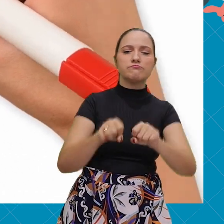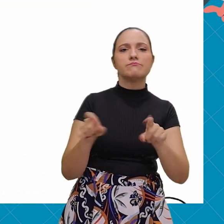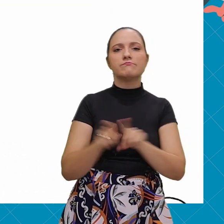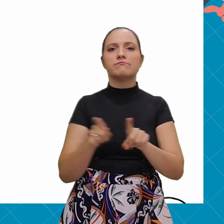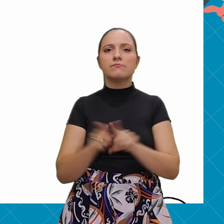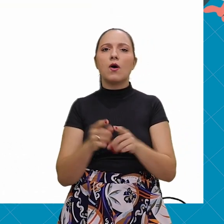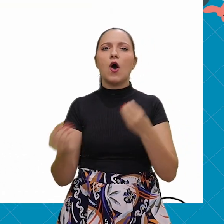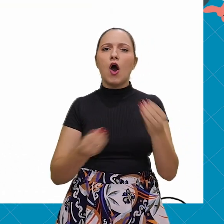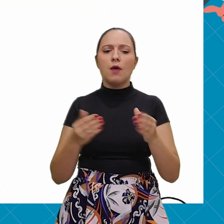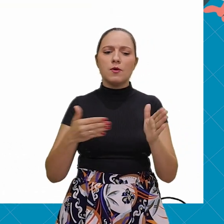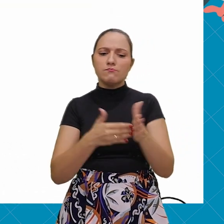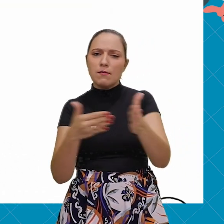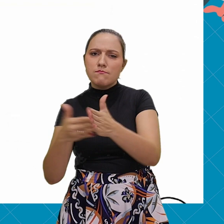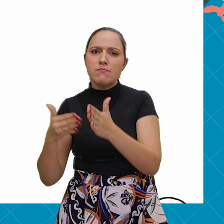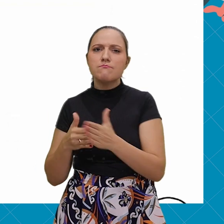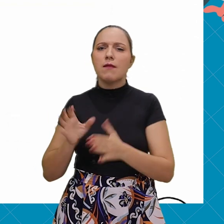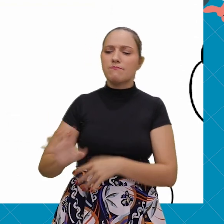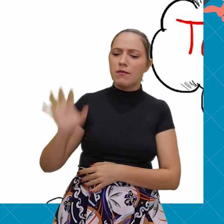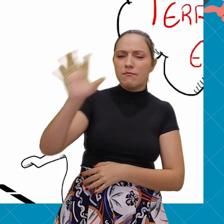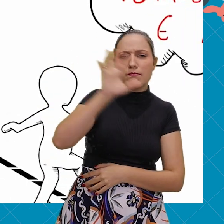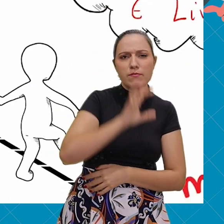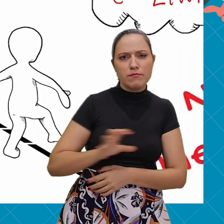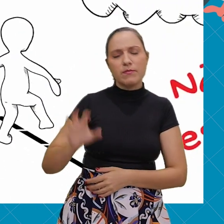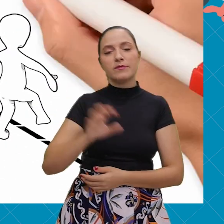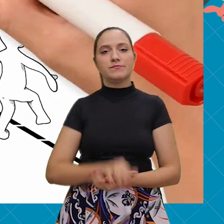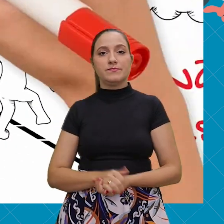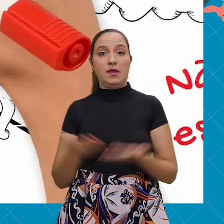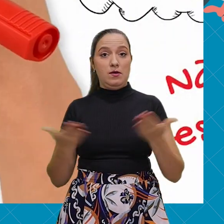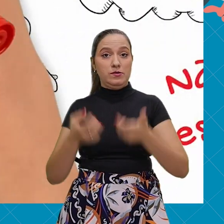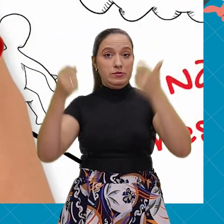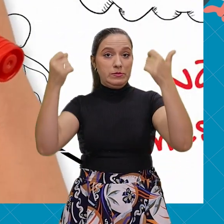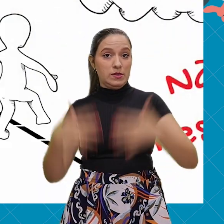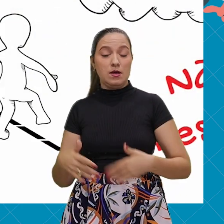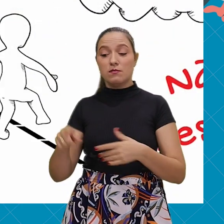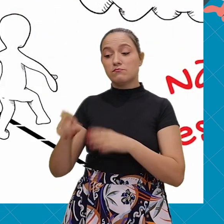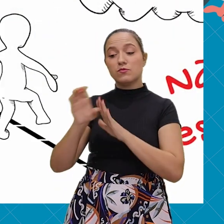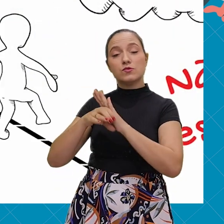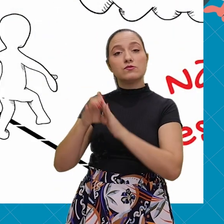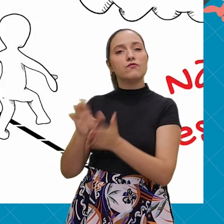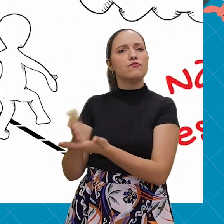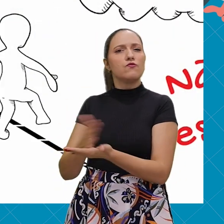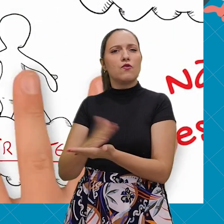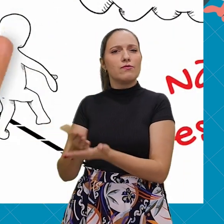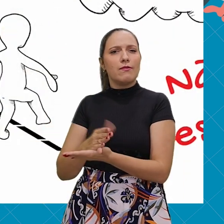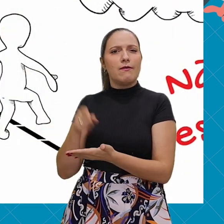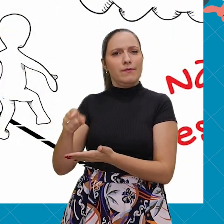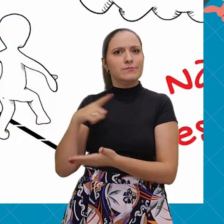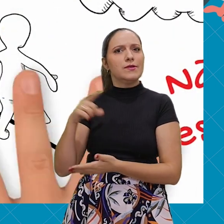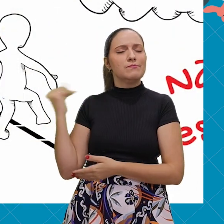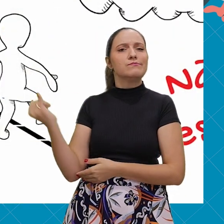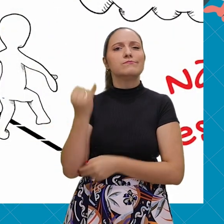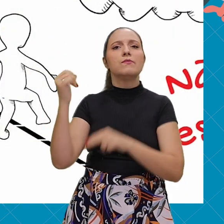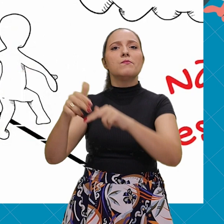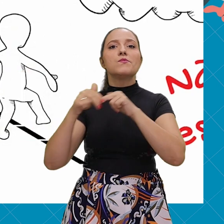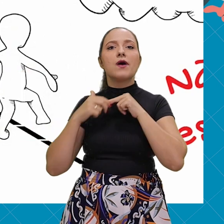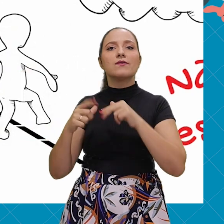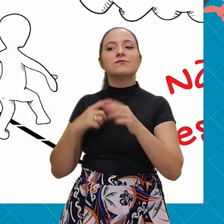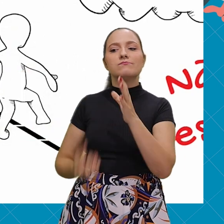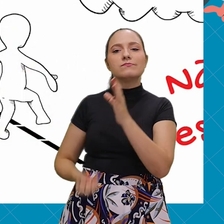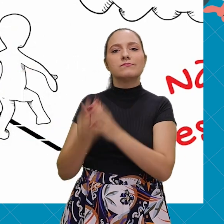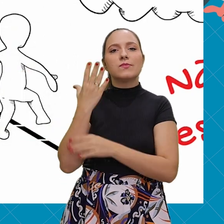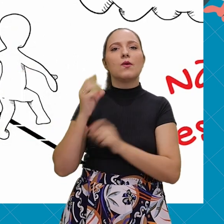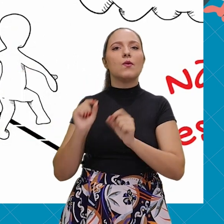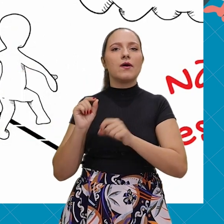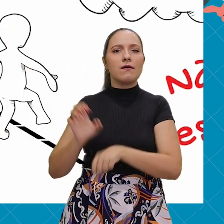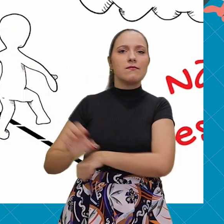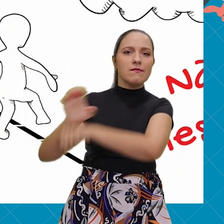também para demarcar territórios. Falando exclusivamente do conceito de fronteira, ele passa a ganhar muita relevância a partir do surgimento